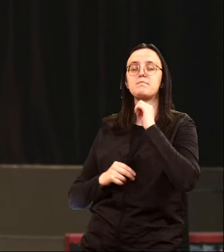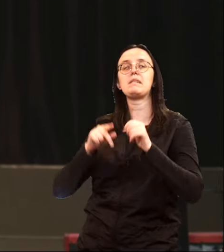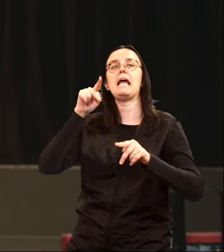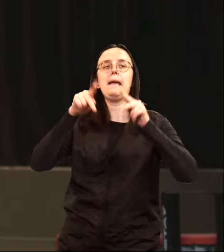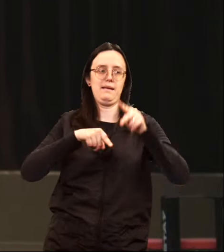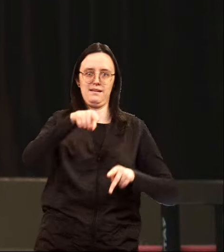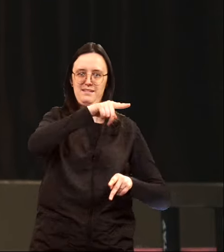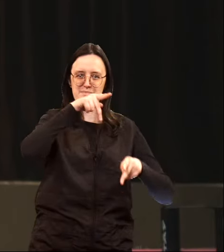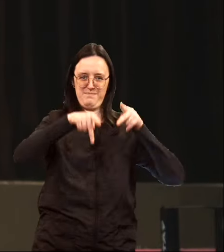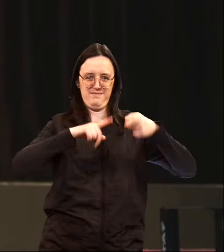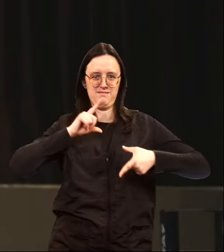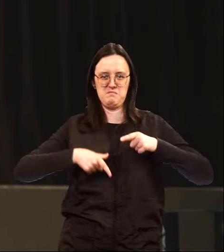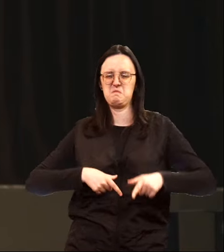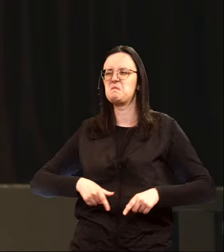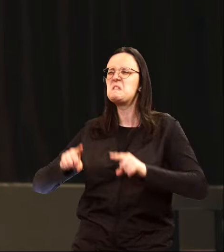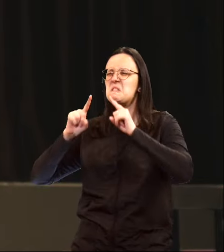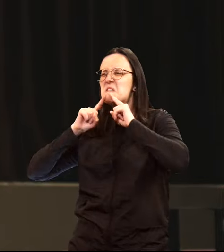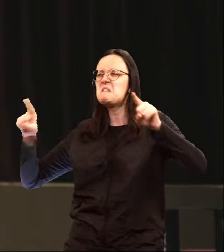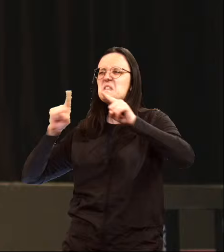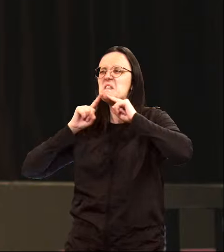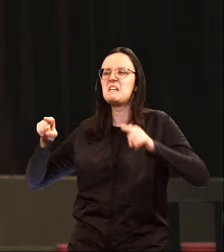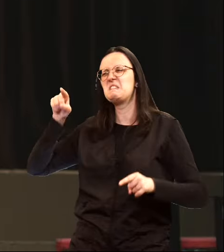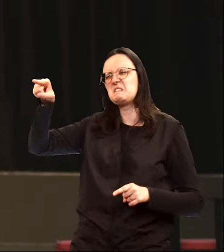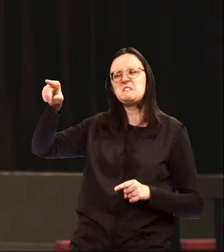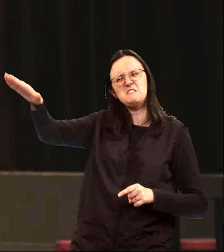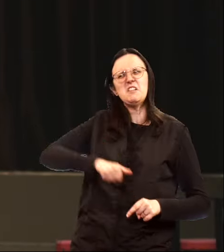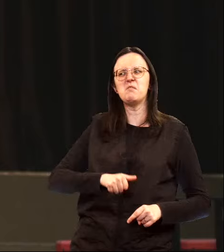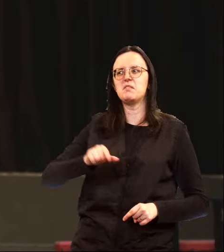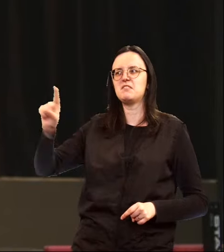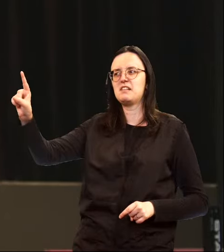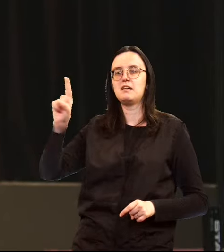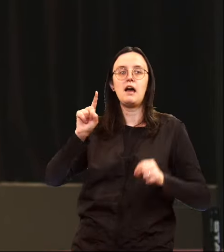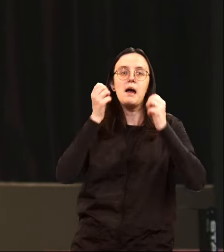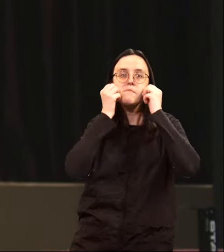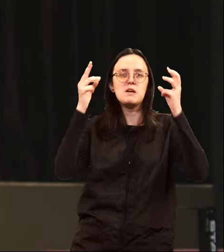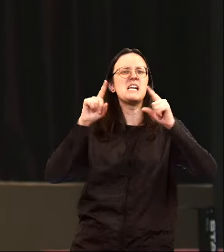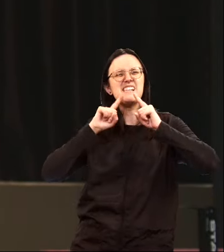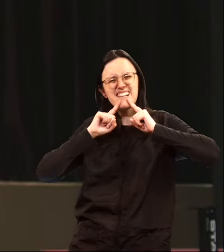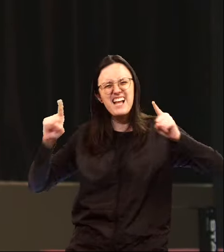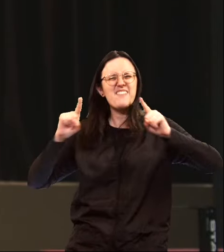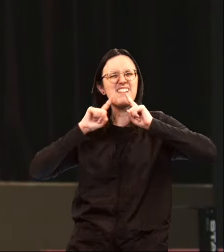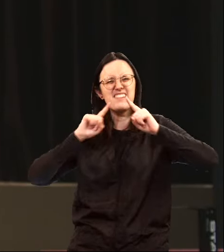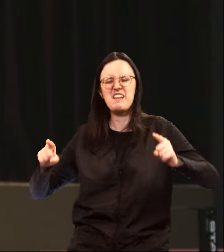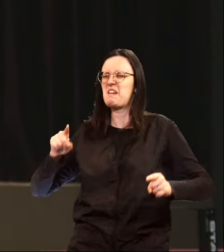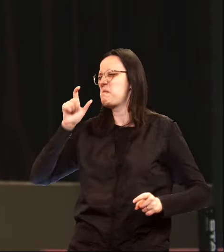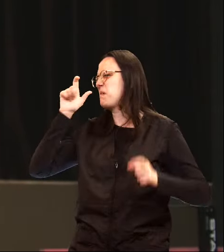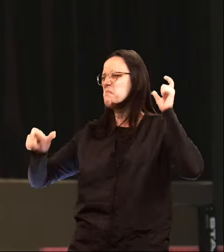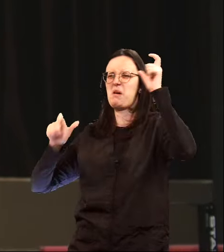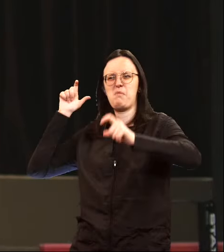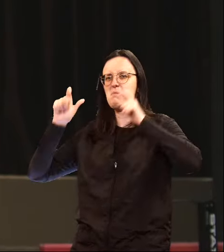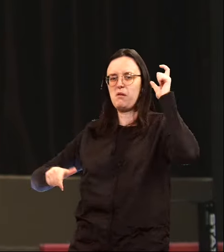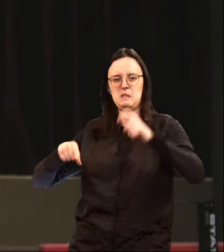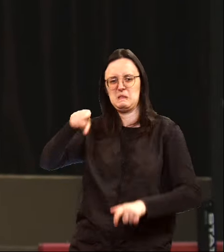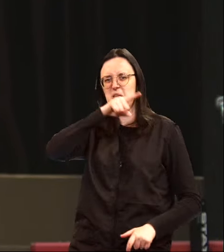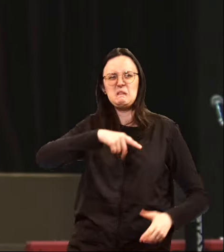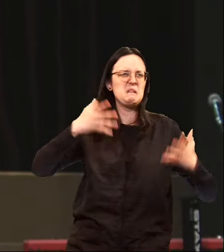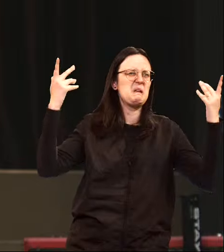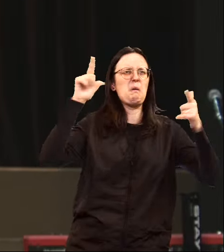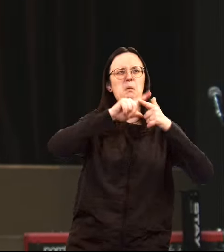vai reclamar para Moisés que eles estavam emparedados ali